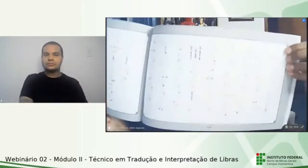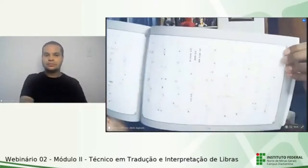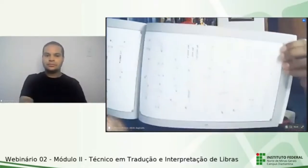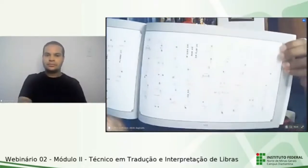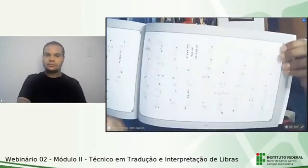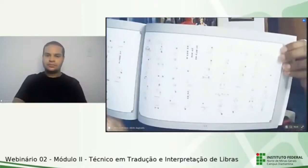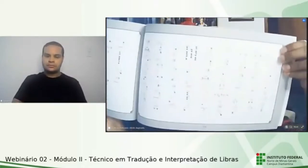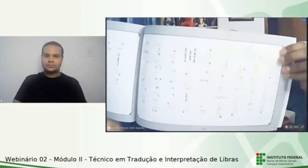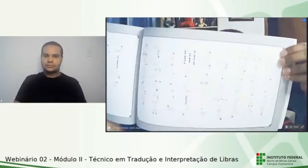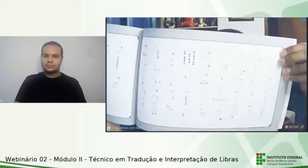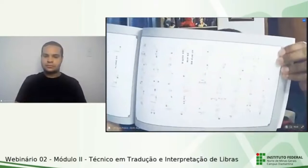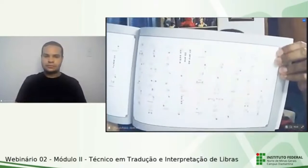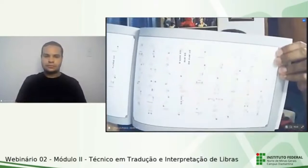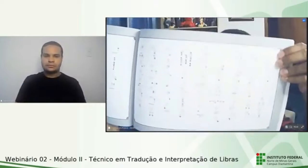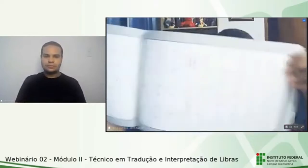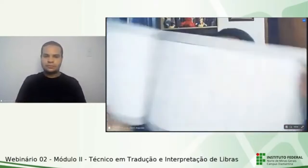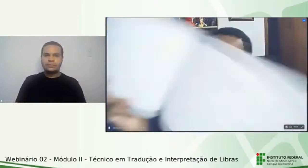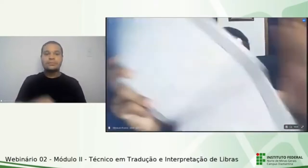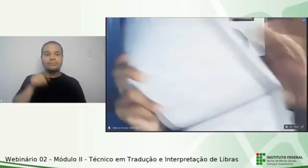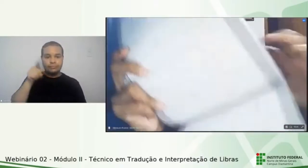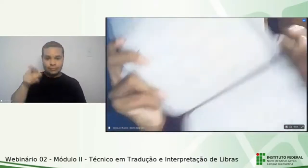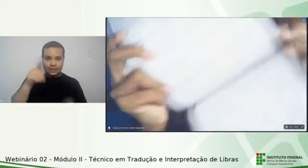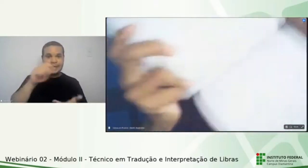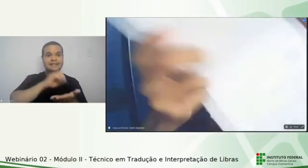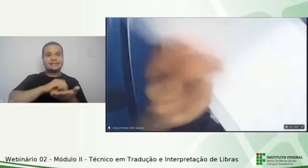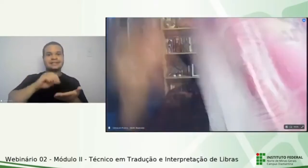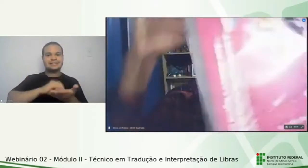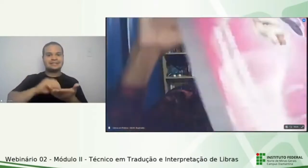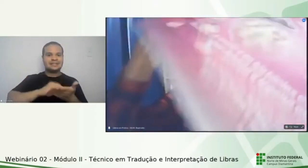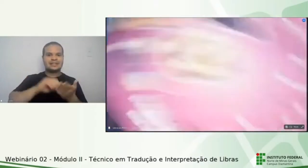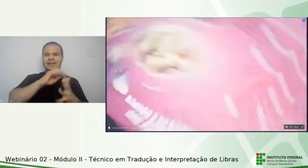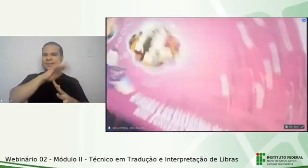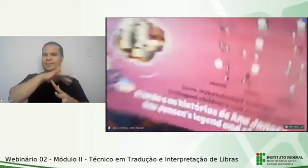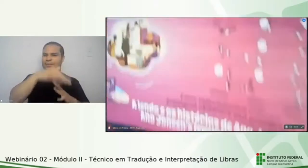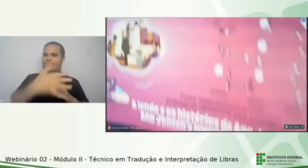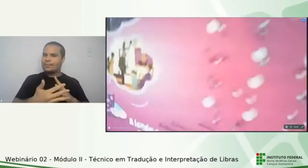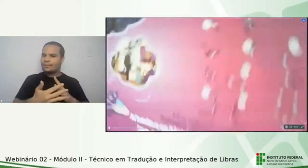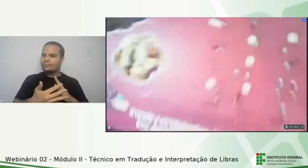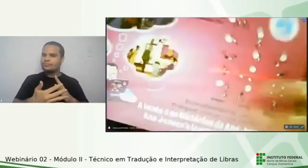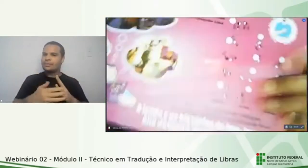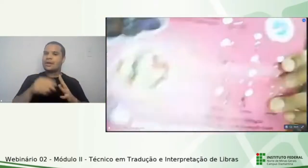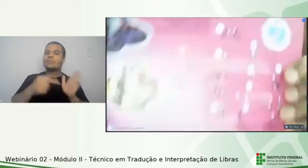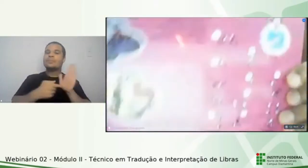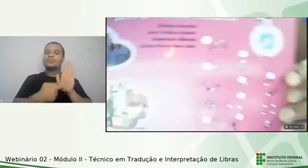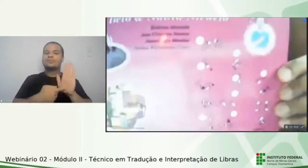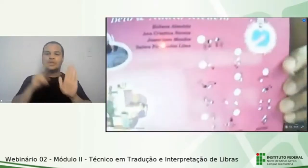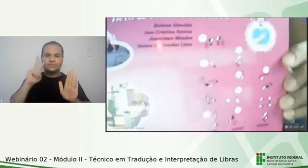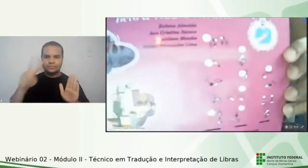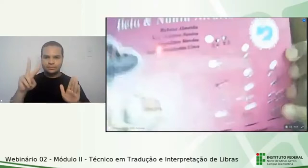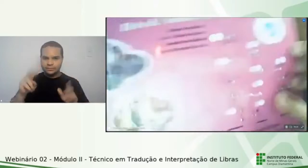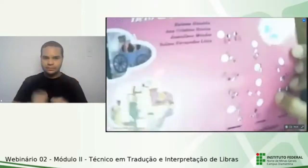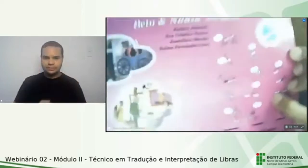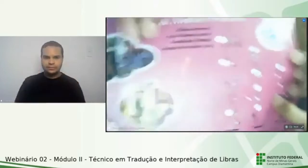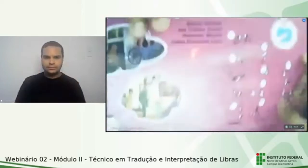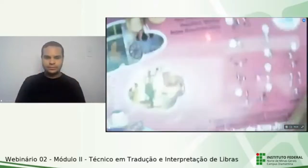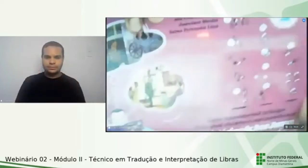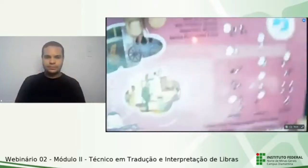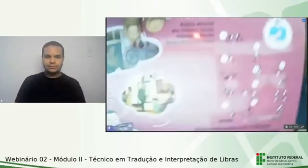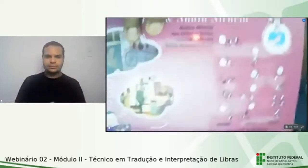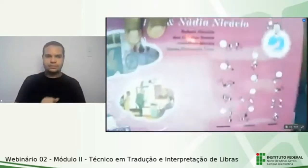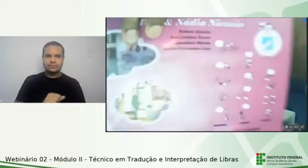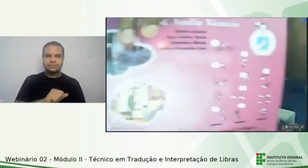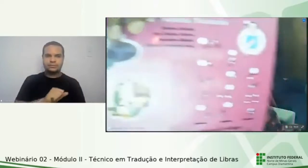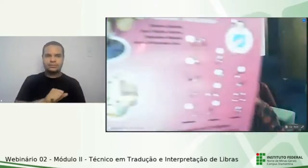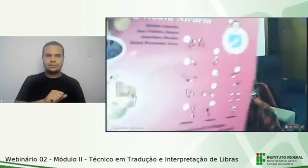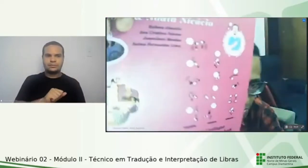Isso aqui é a escrita de sinais, tá? Vou colocar a capa aqui, acho que vai ficar mais visível, olha. A escrita de